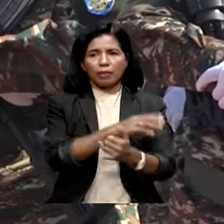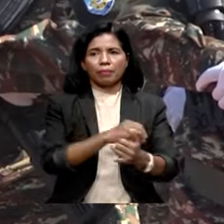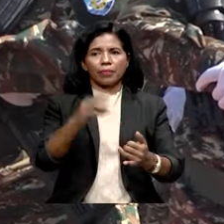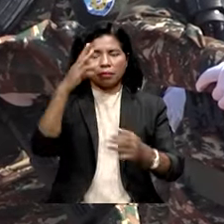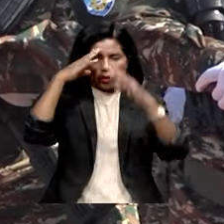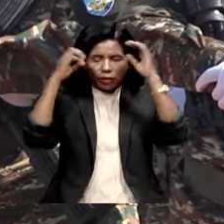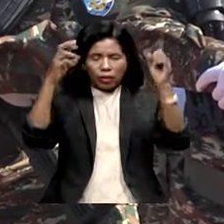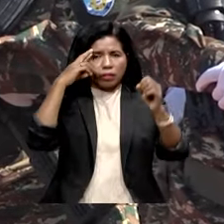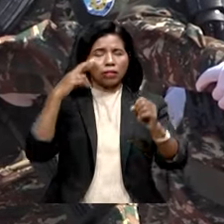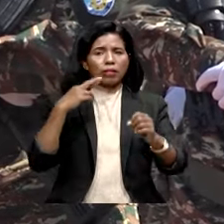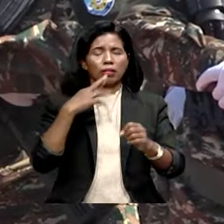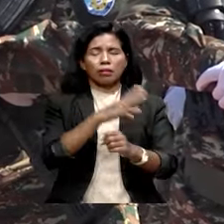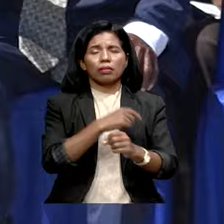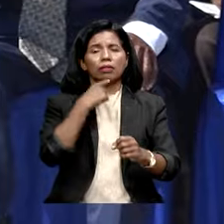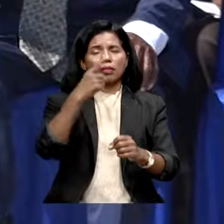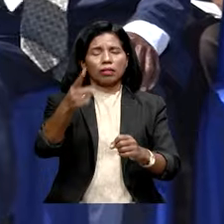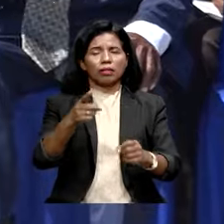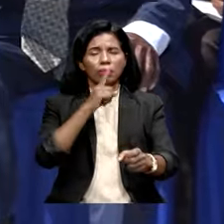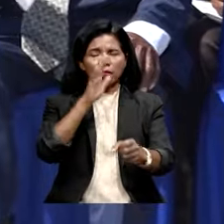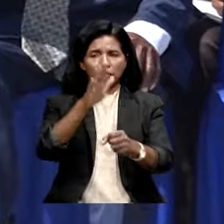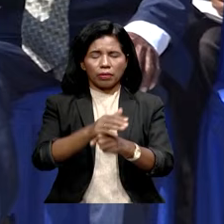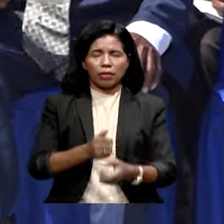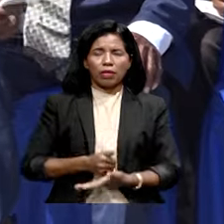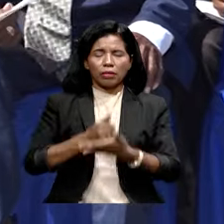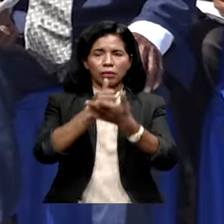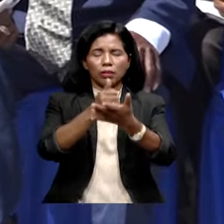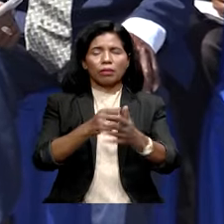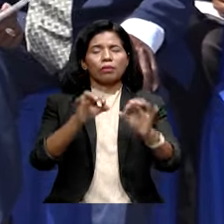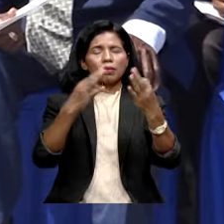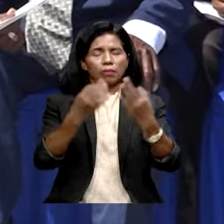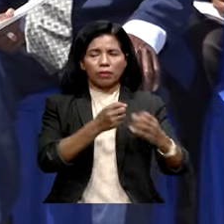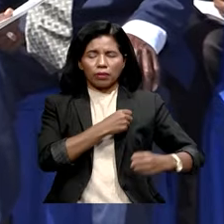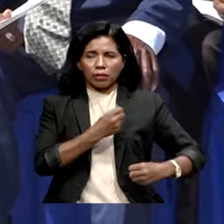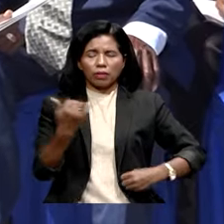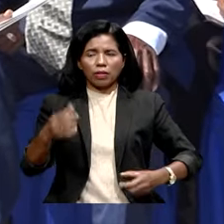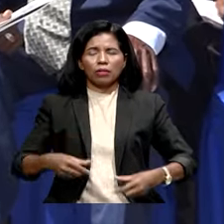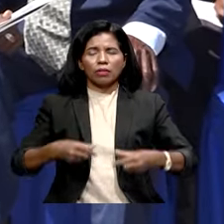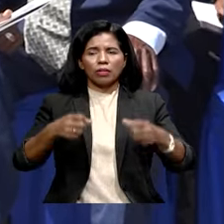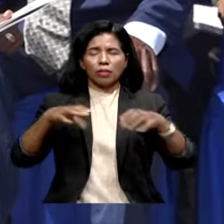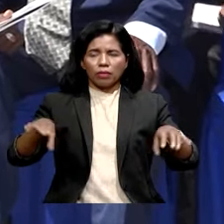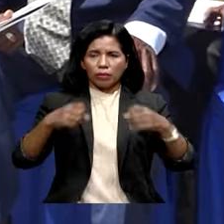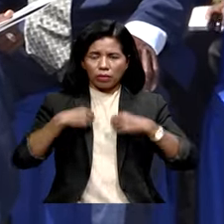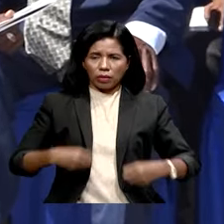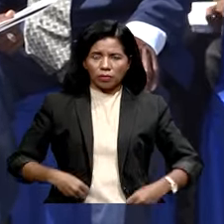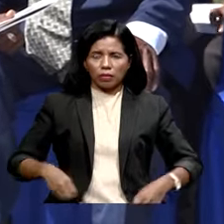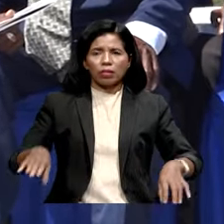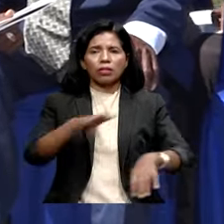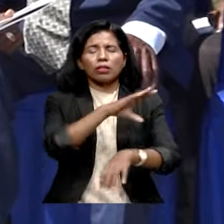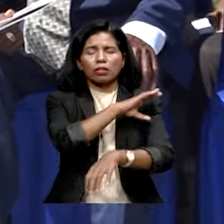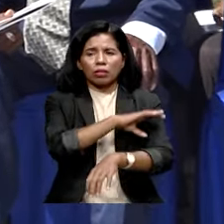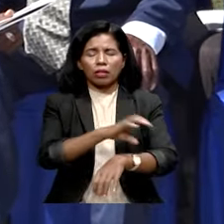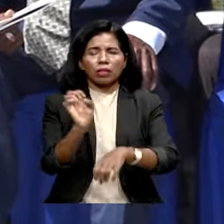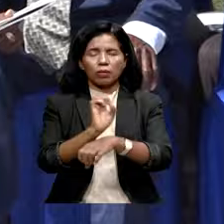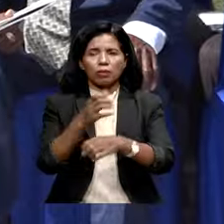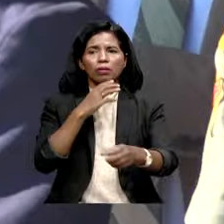Timor-Leste e a compromisso a tua apoio antigo combatente no Família Sira, oferece serviço de saúde, segurança social, economia no uma